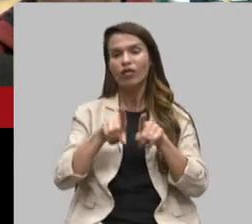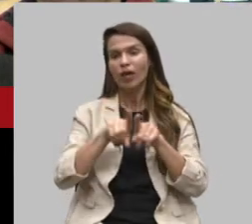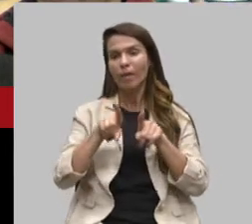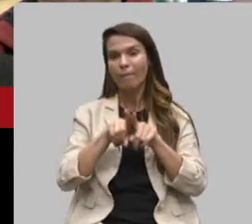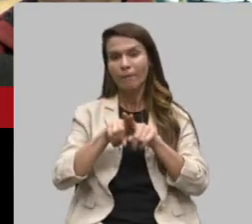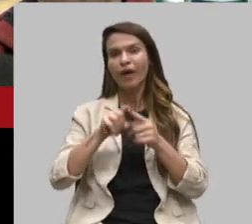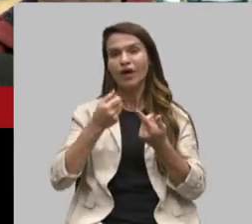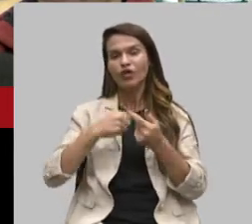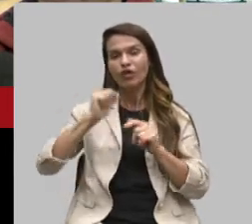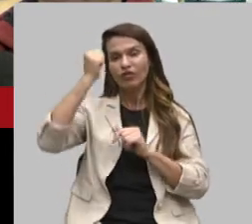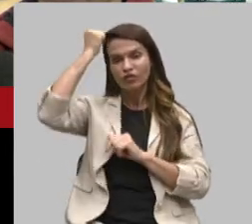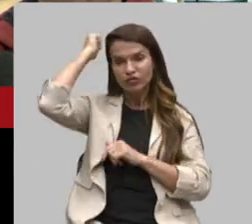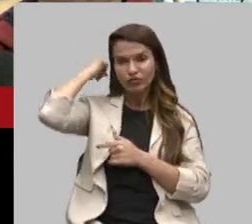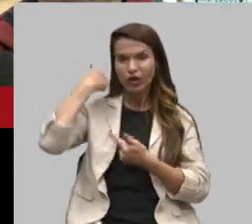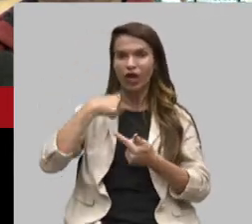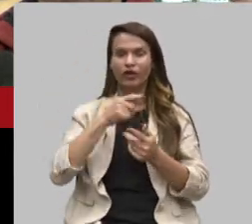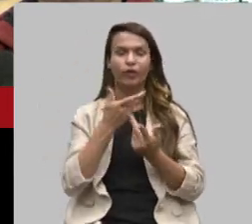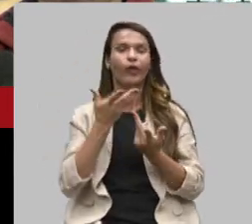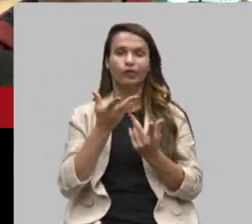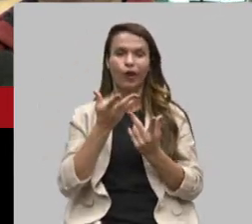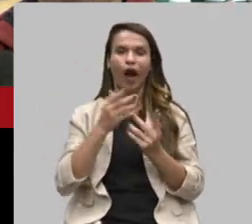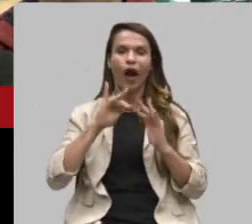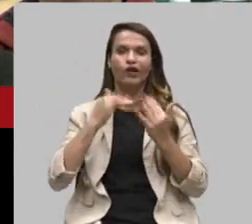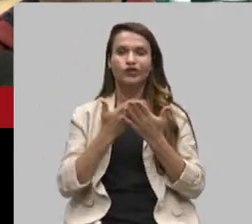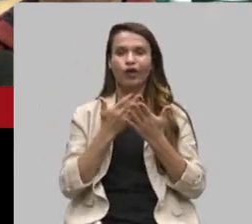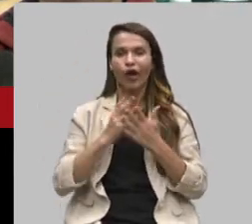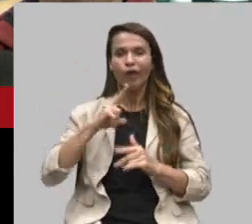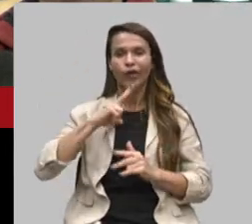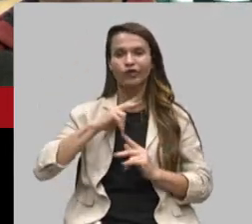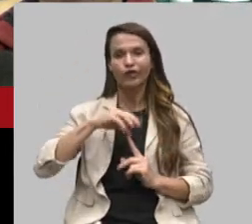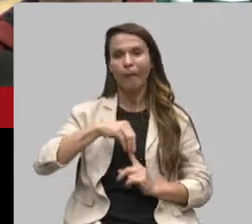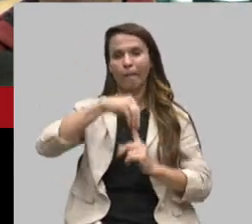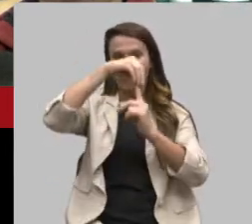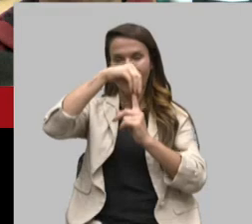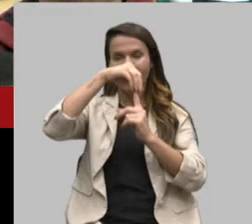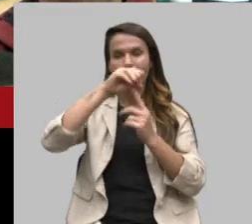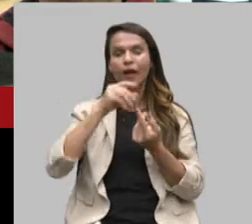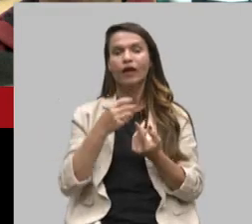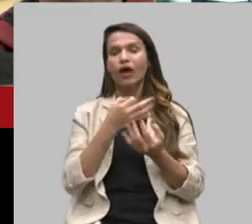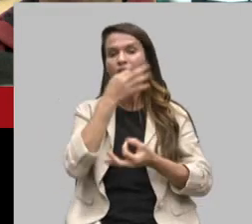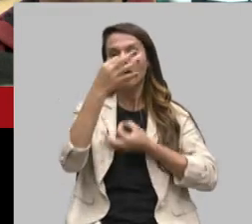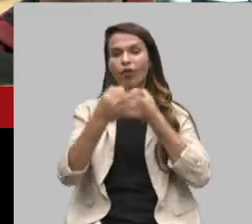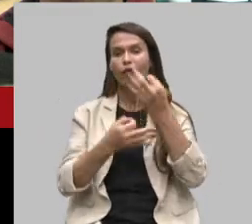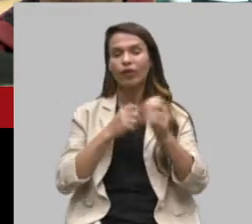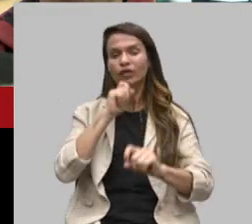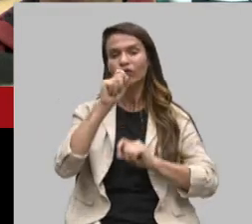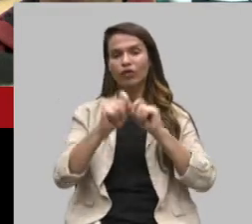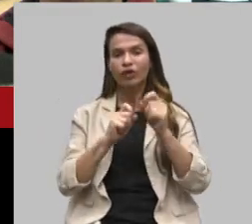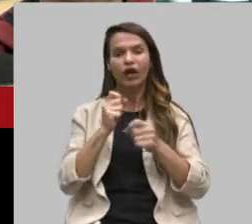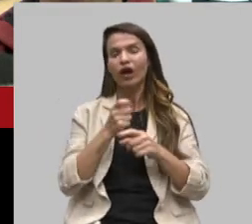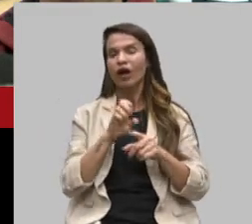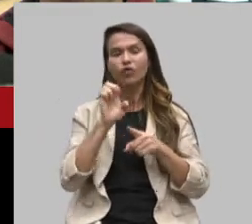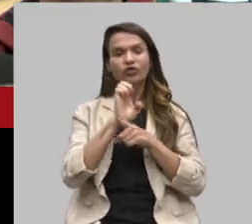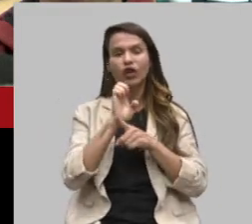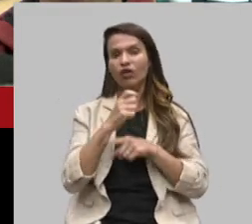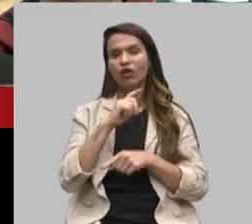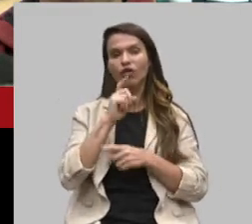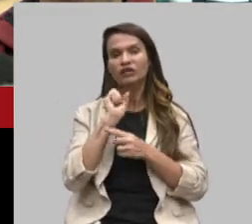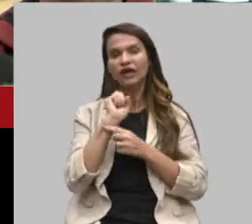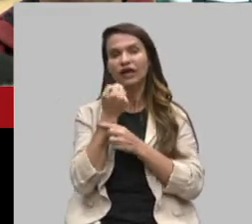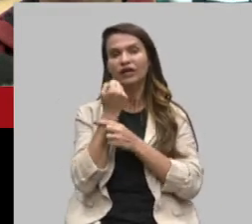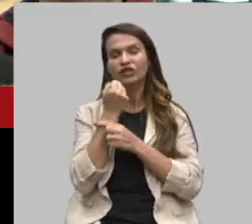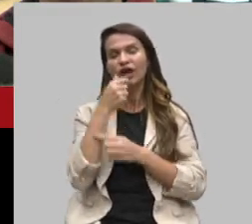estarão dominando e há ainda o argumento de que o estado não consegue garantir essa essa